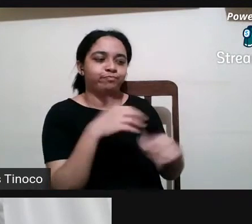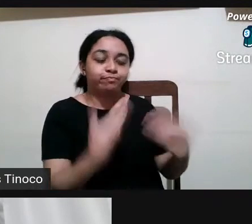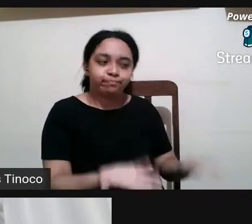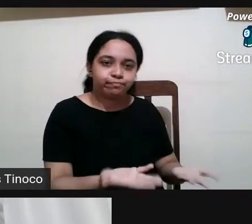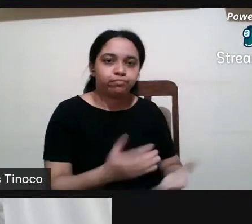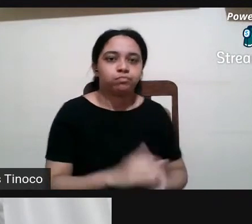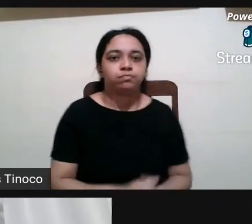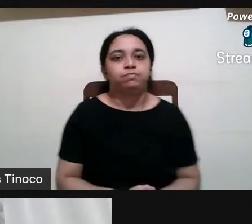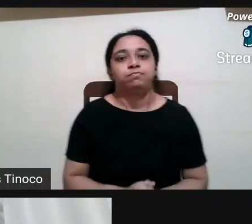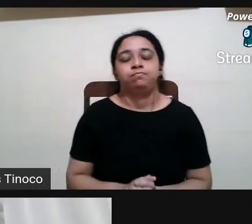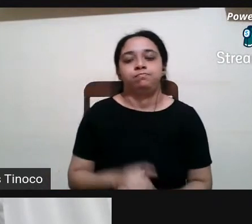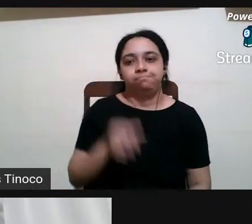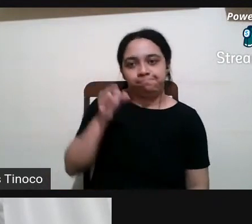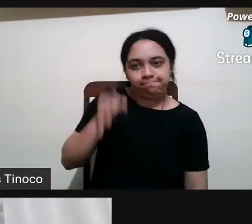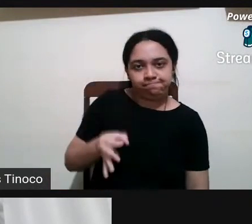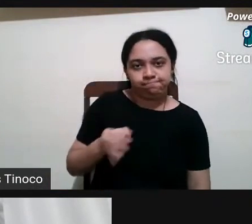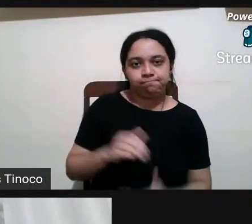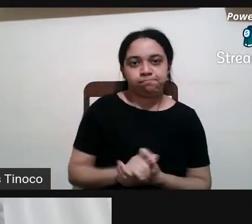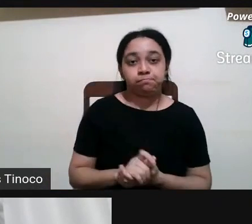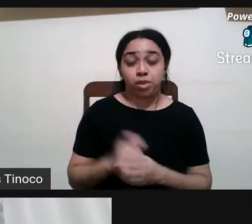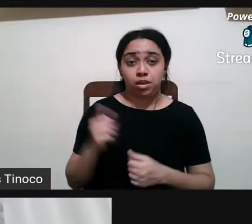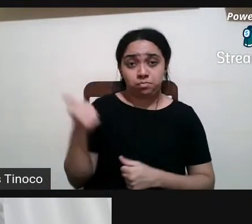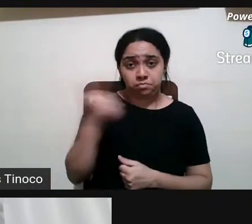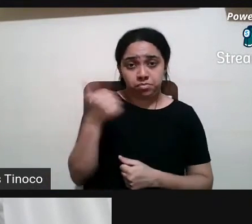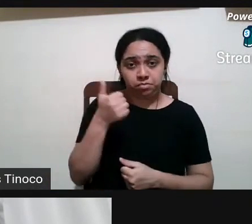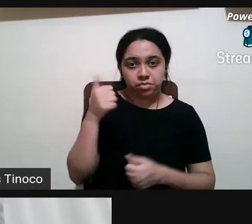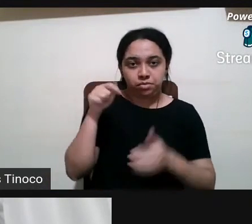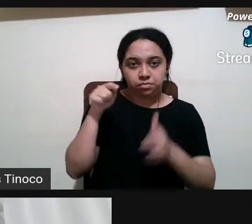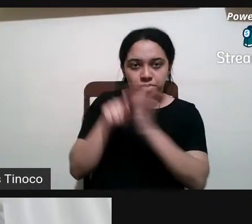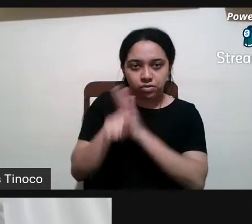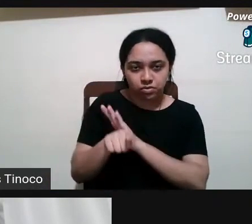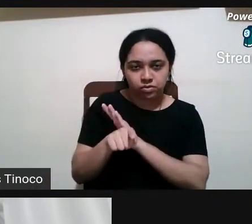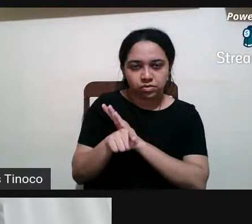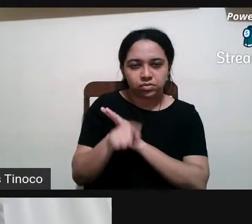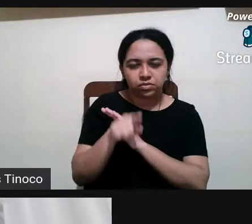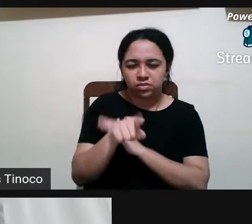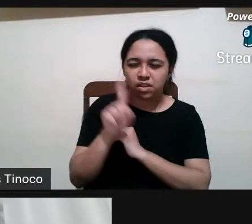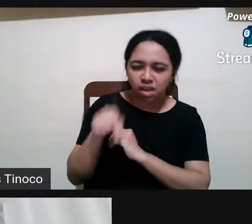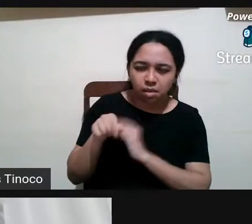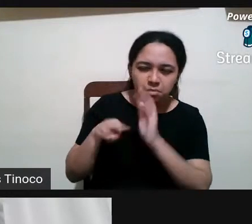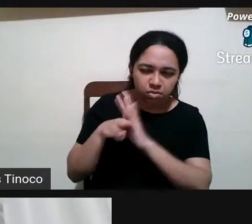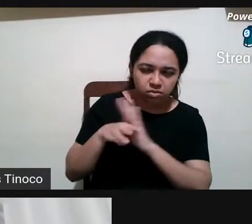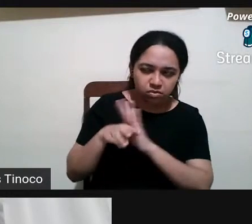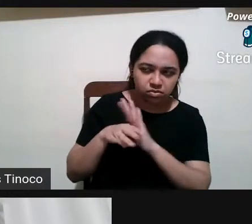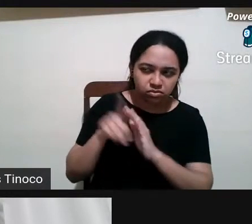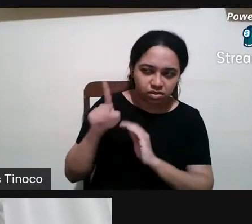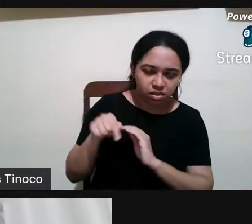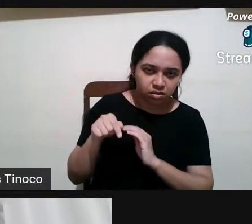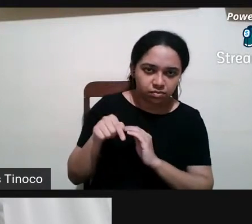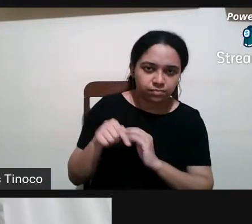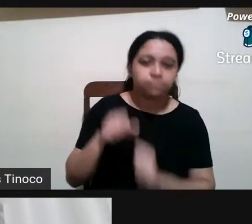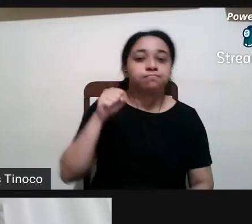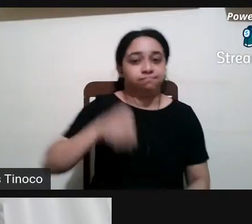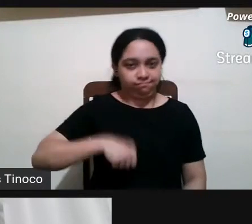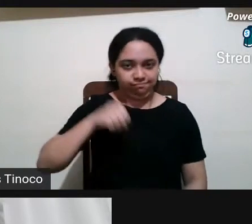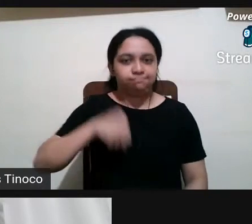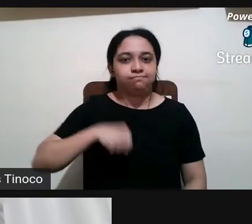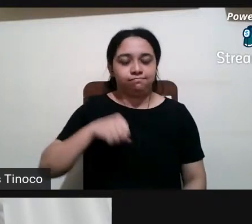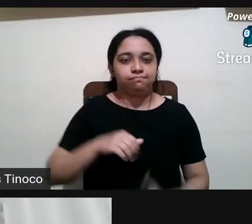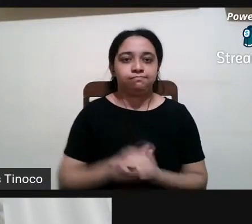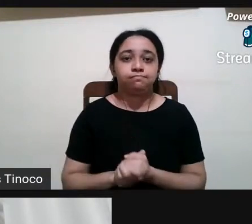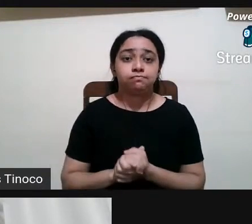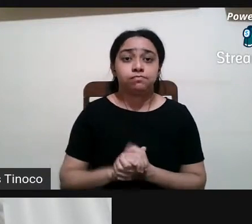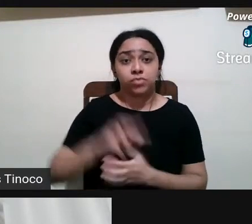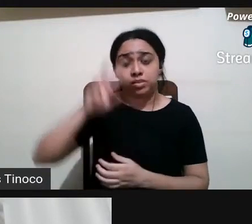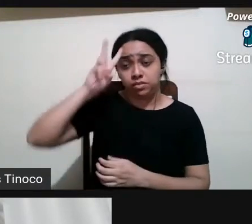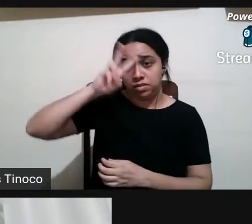Certo. Vamos à primeira pergunta, que era a metodologia, correto? Uhum. Lembrando